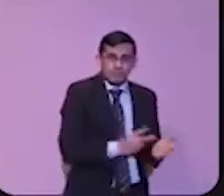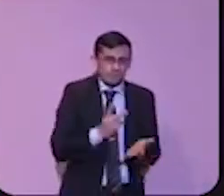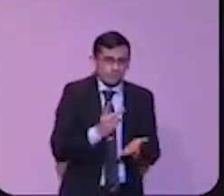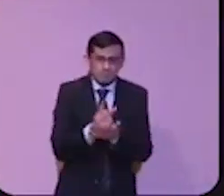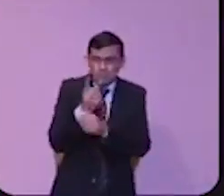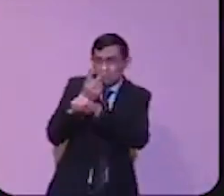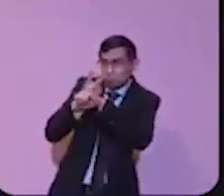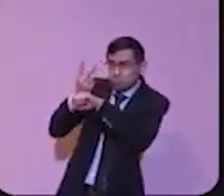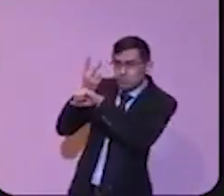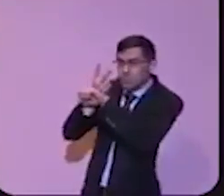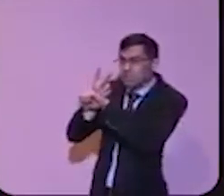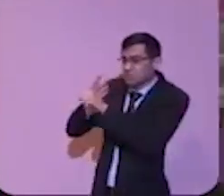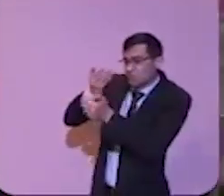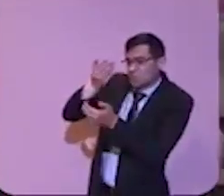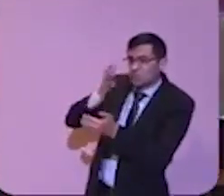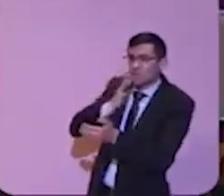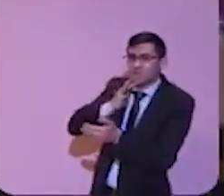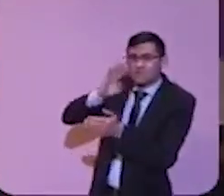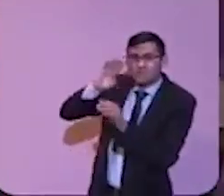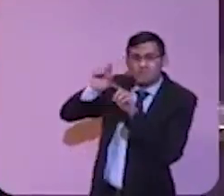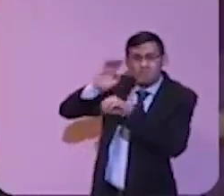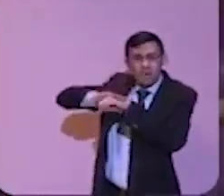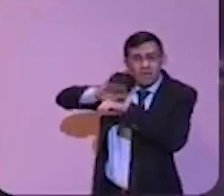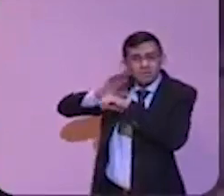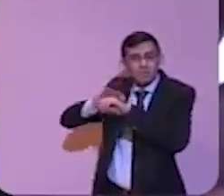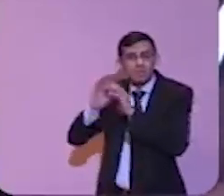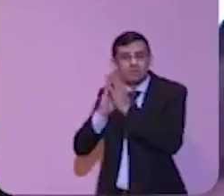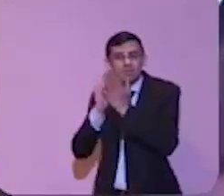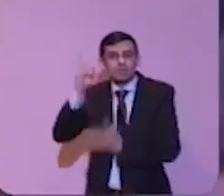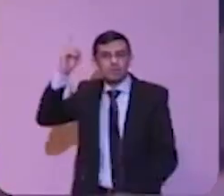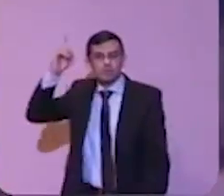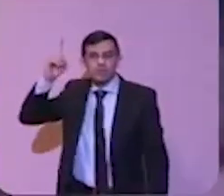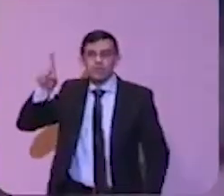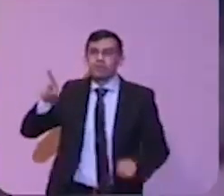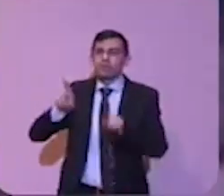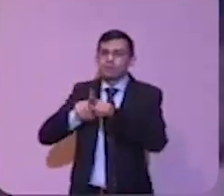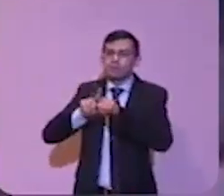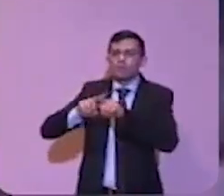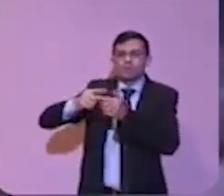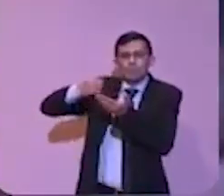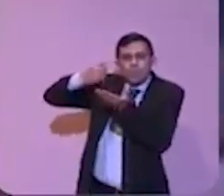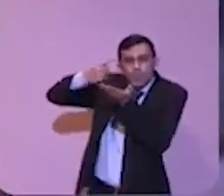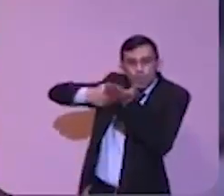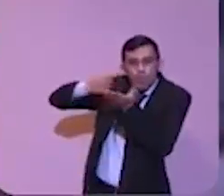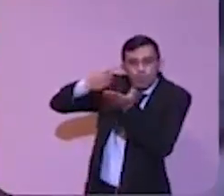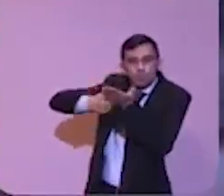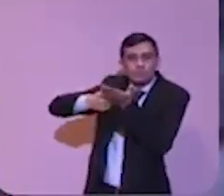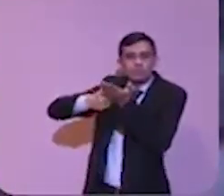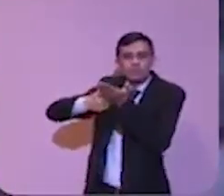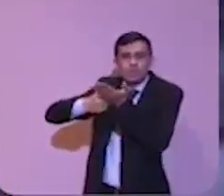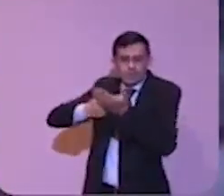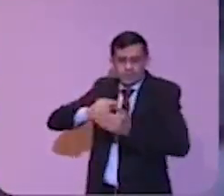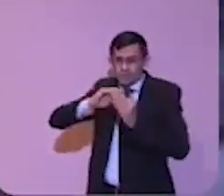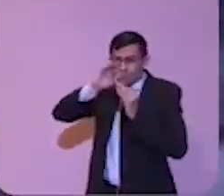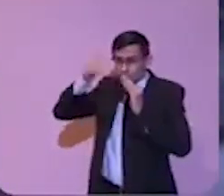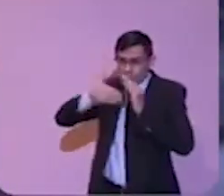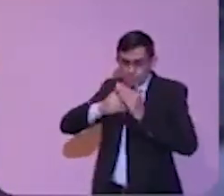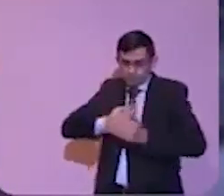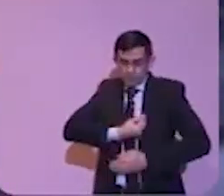tua vida na palavra de Deus. E você está se consagrando o teu serviço ao